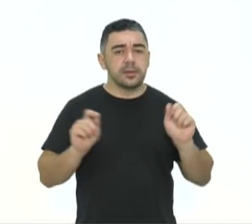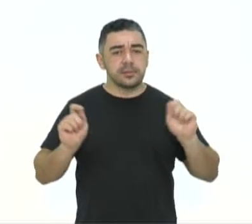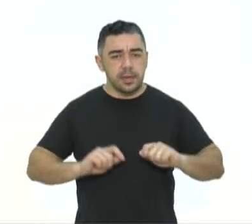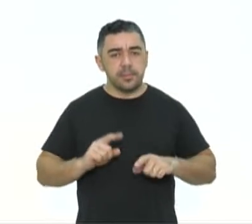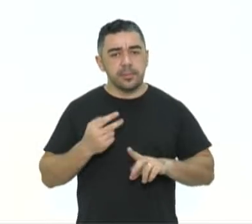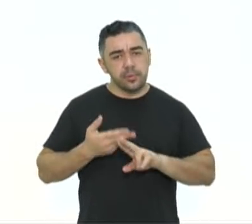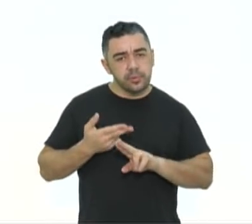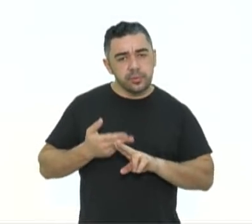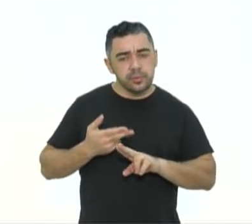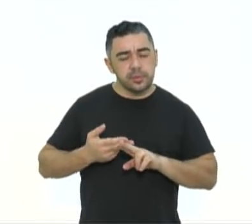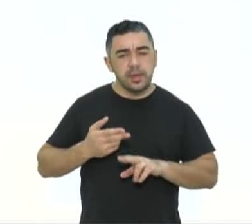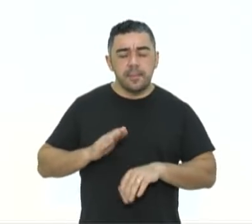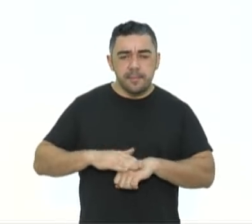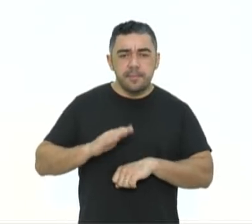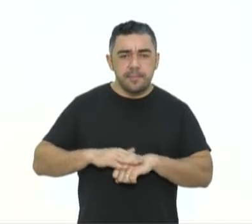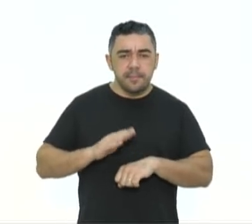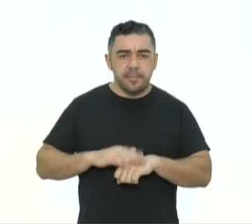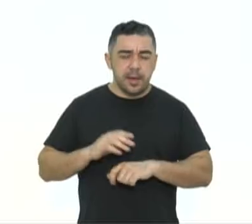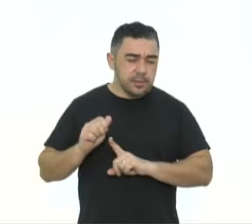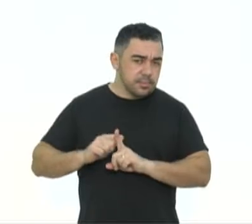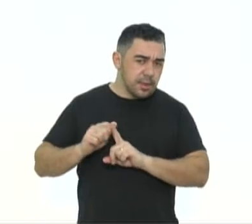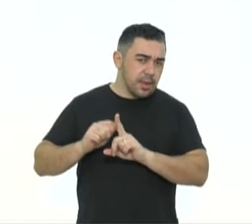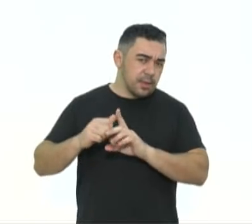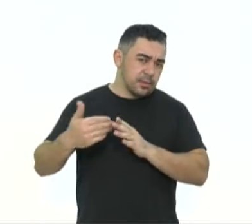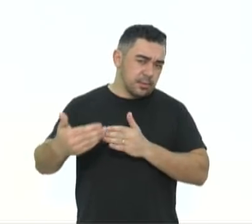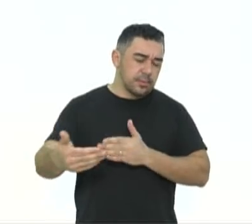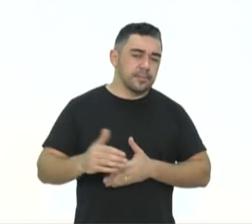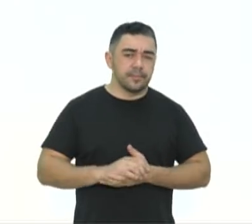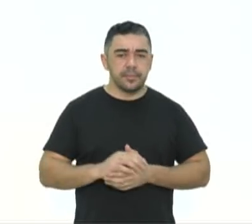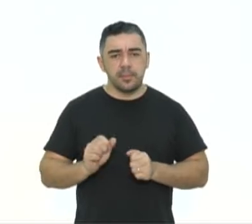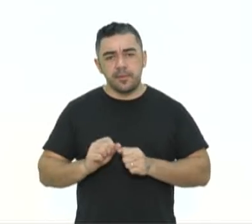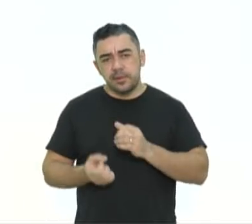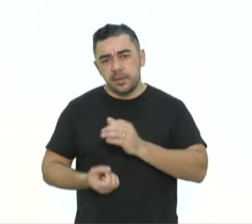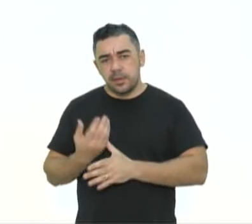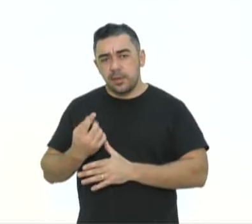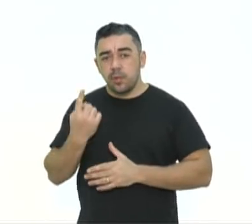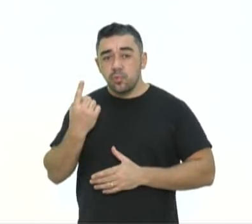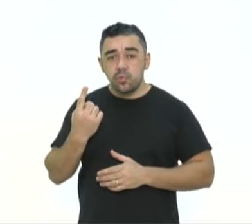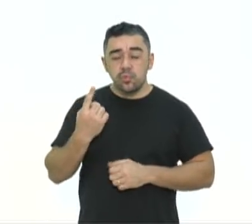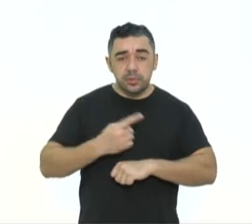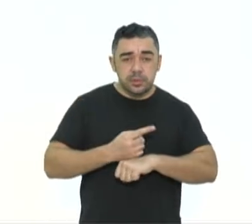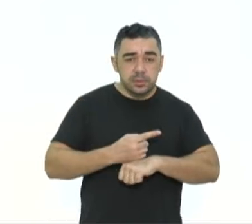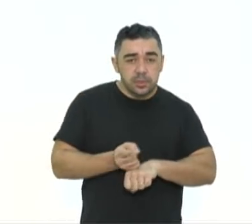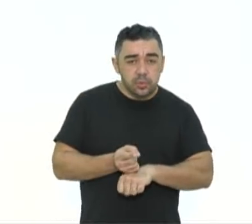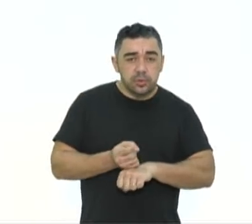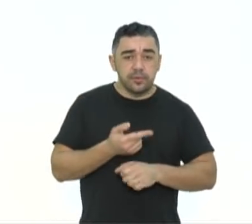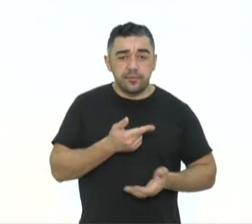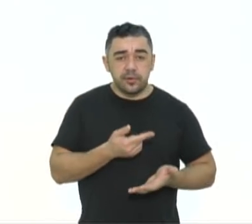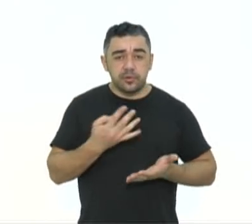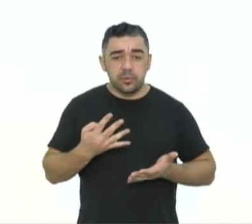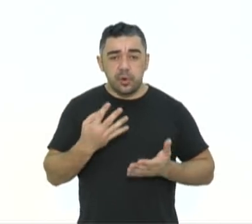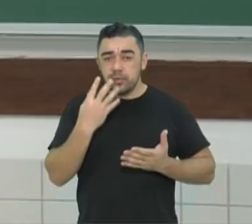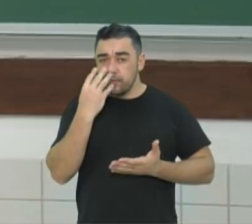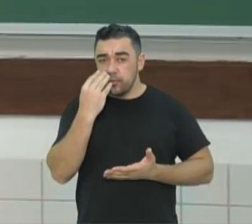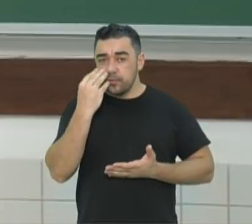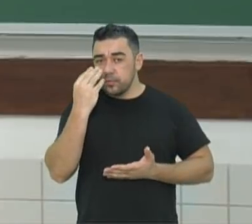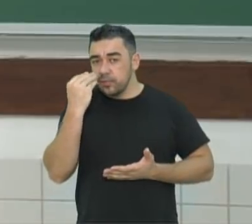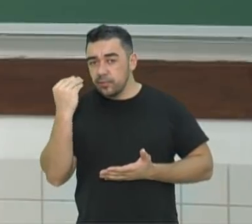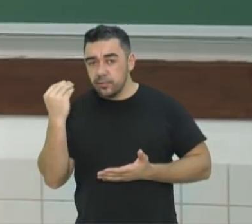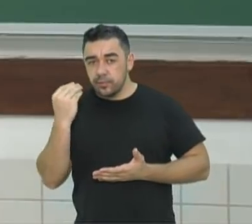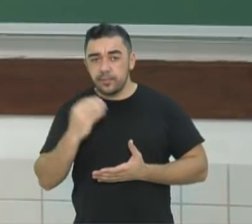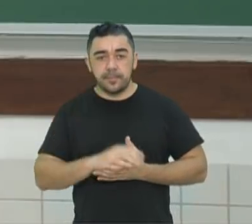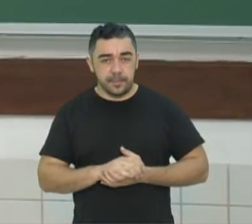sua utilização mais frequente durante meses. Basicamente, para se criar 1 segundo de animação é necessário pelo menos 24 fotogramas. Lembra do